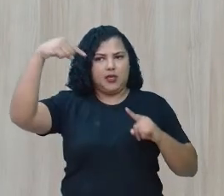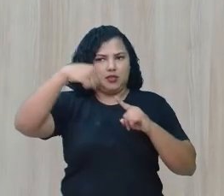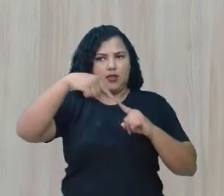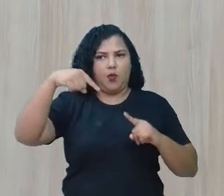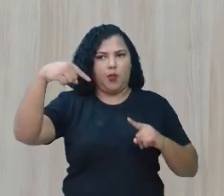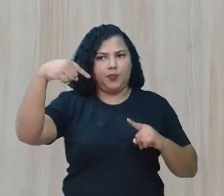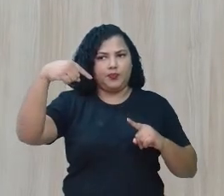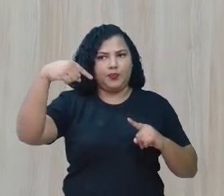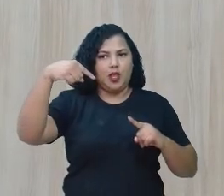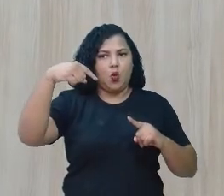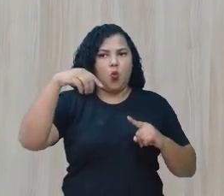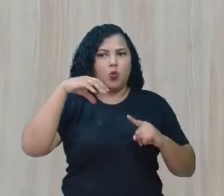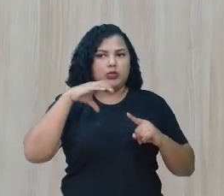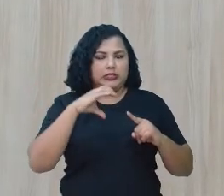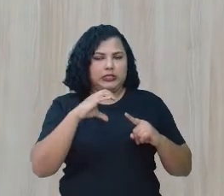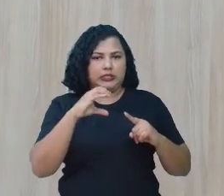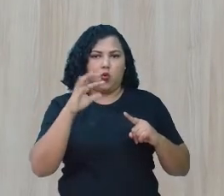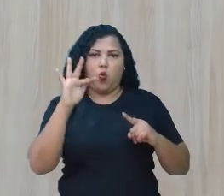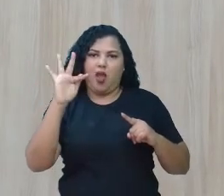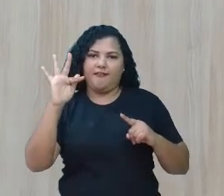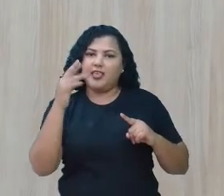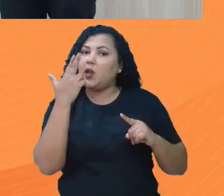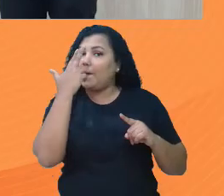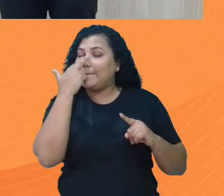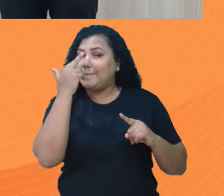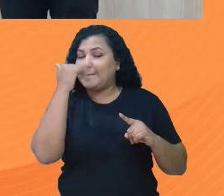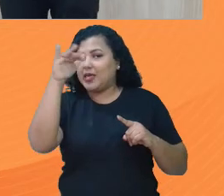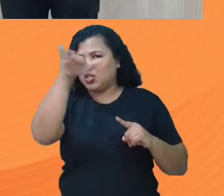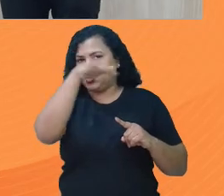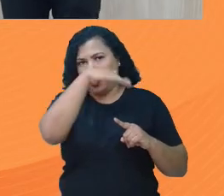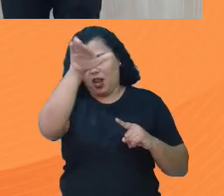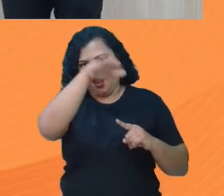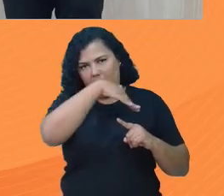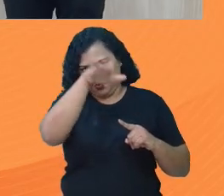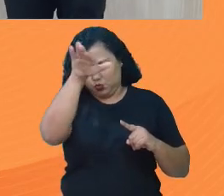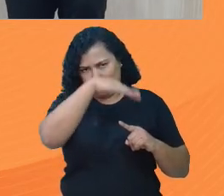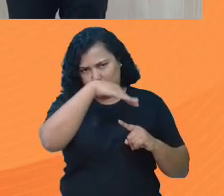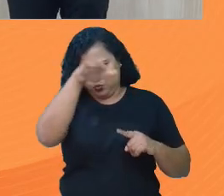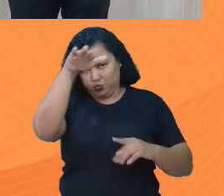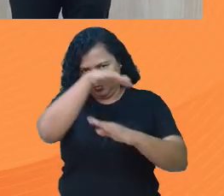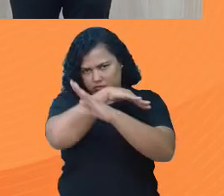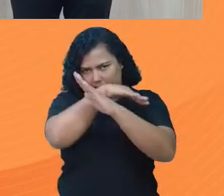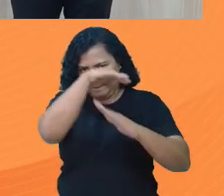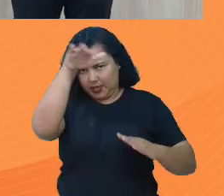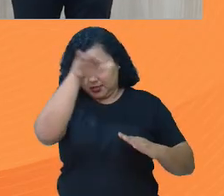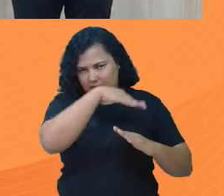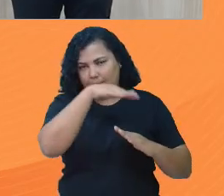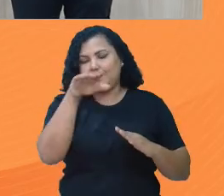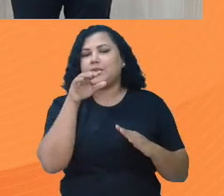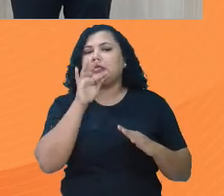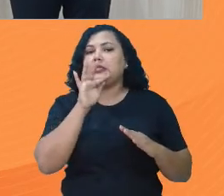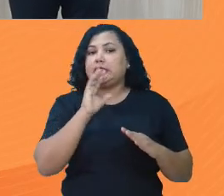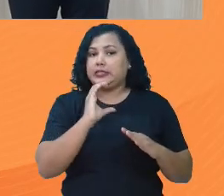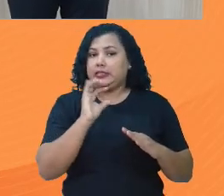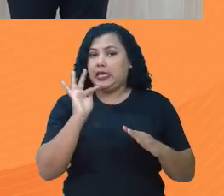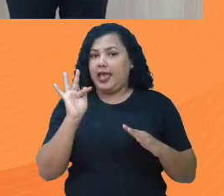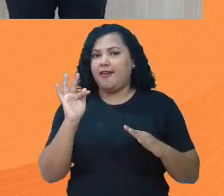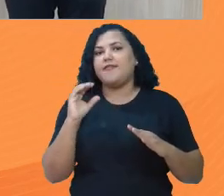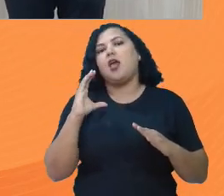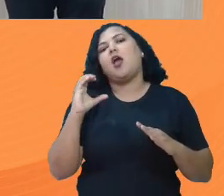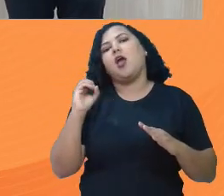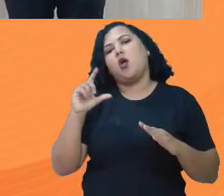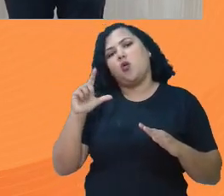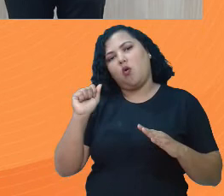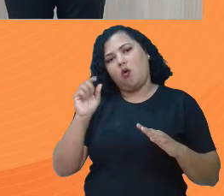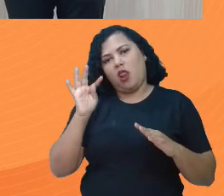que o ângulo C e o ângulo F, eles estão do mesmo lado. Então C e F, qual a definição dele?